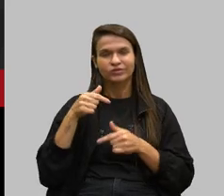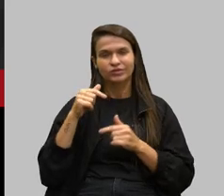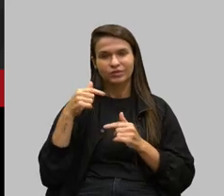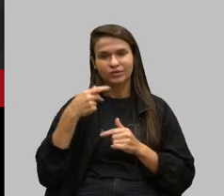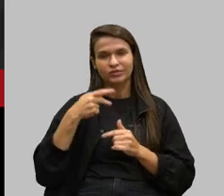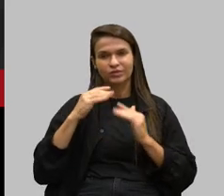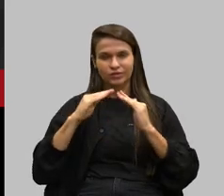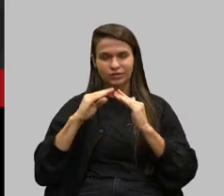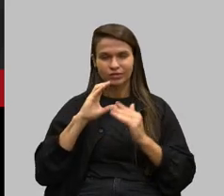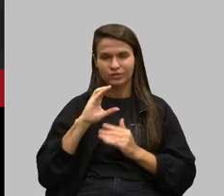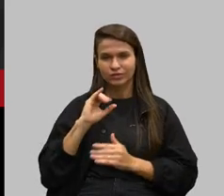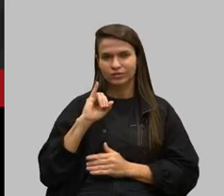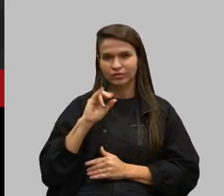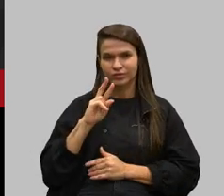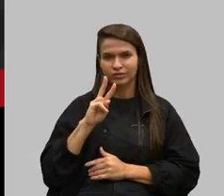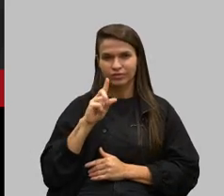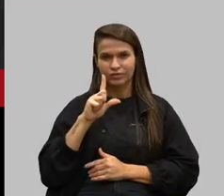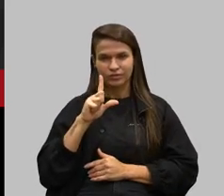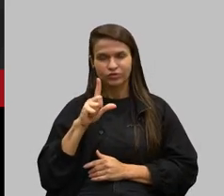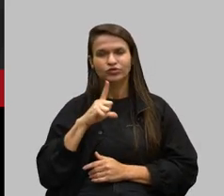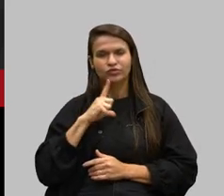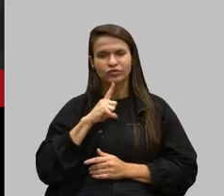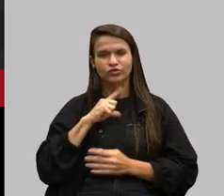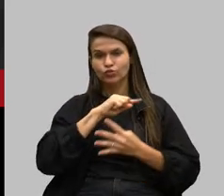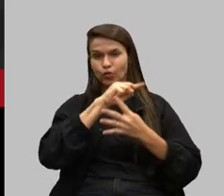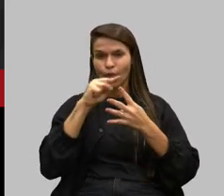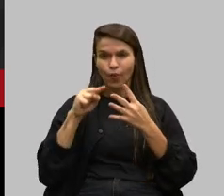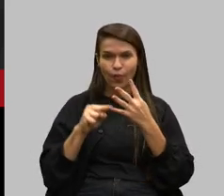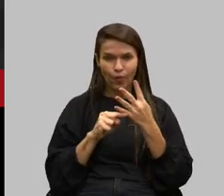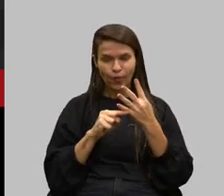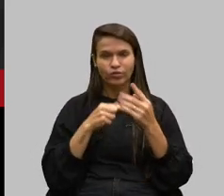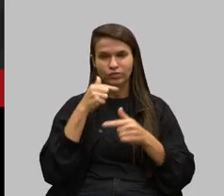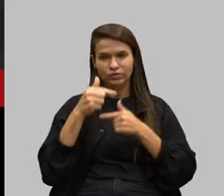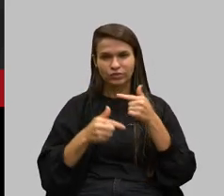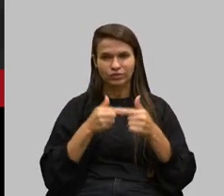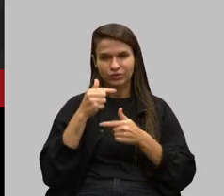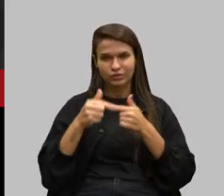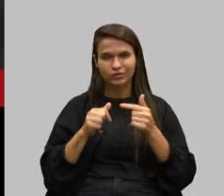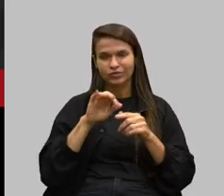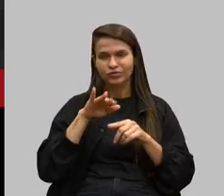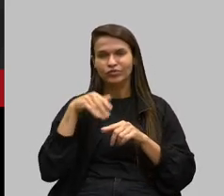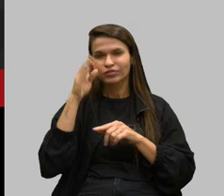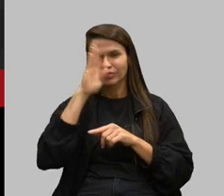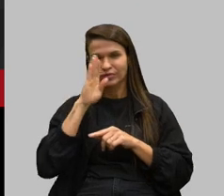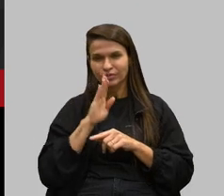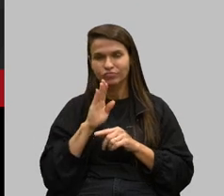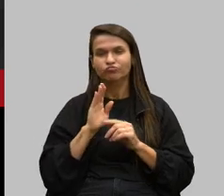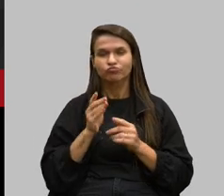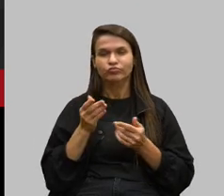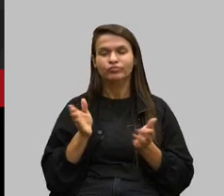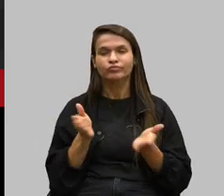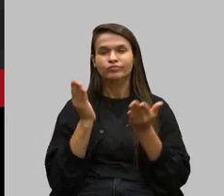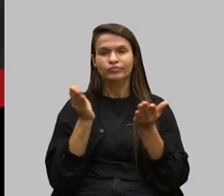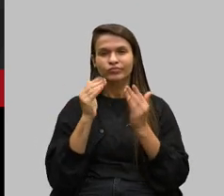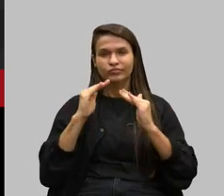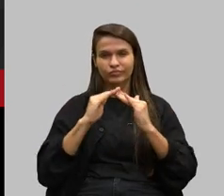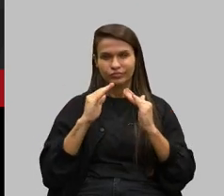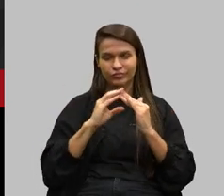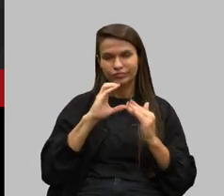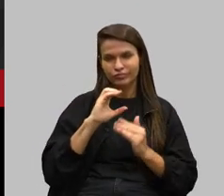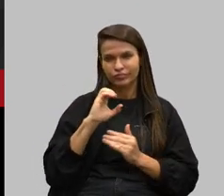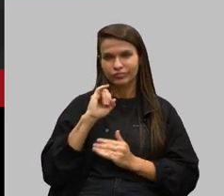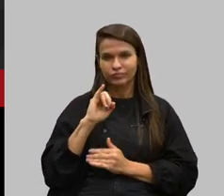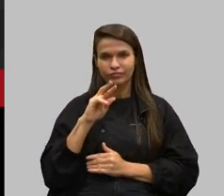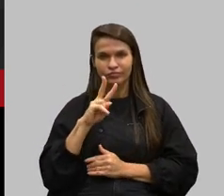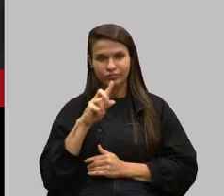eh tivemos quatro missões internacionais promovidas pela casa civil junto com o governo do estado